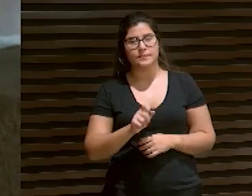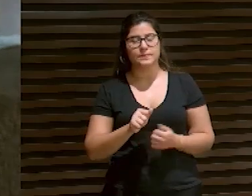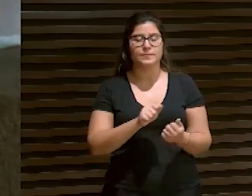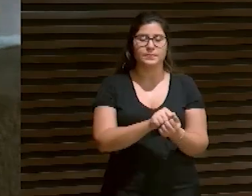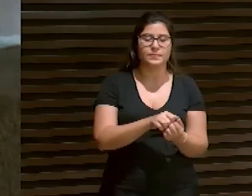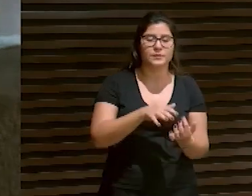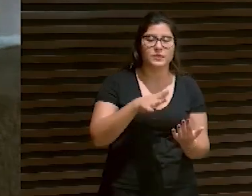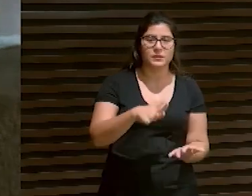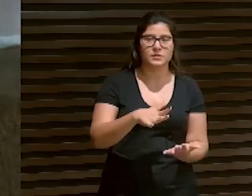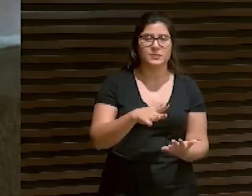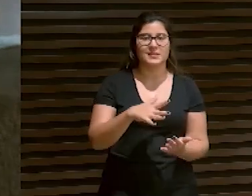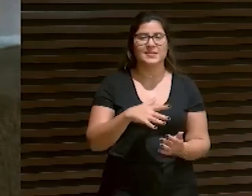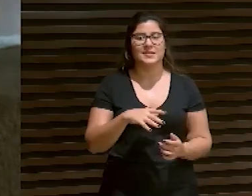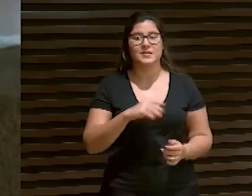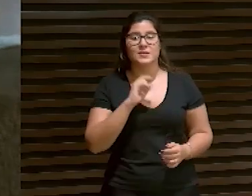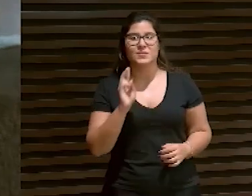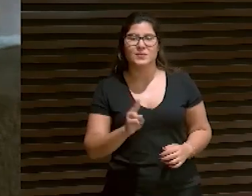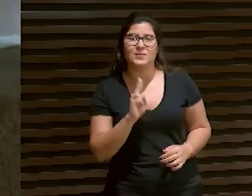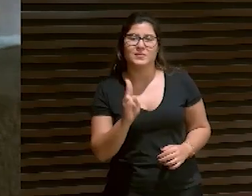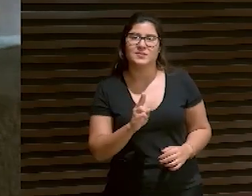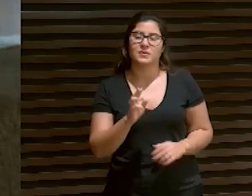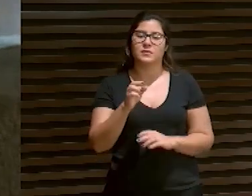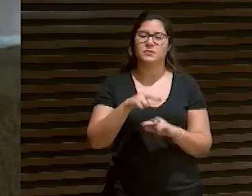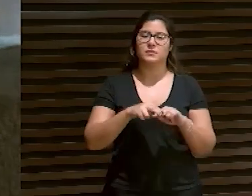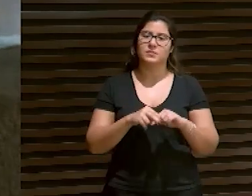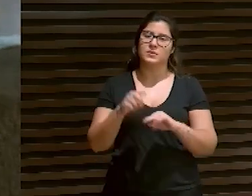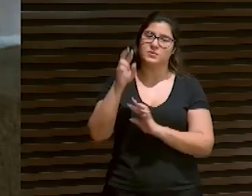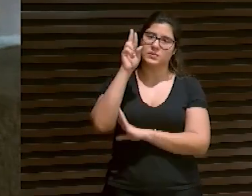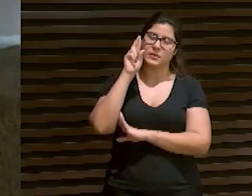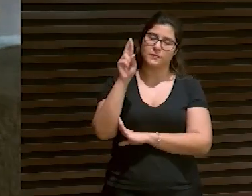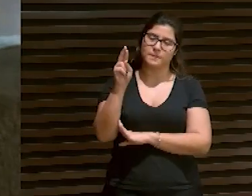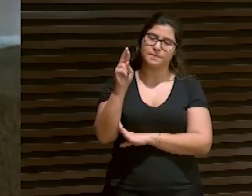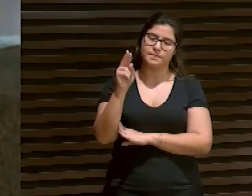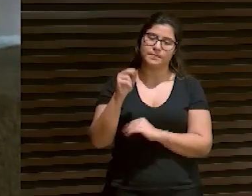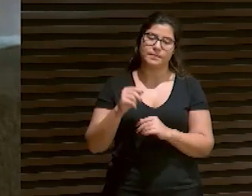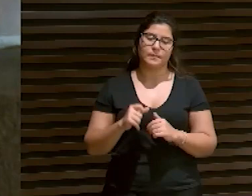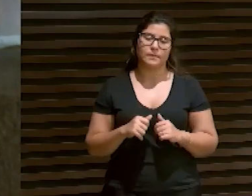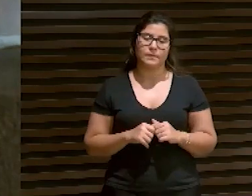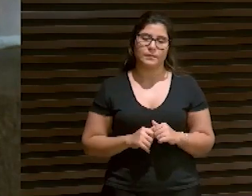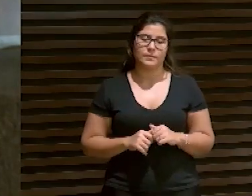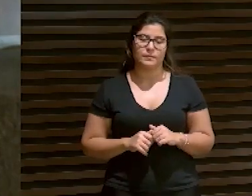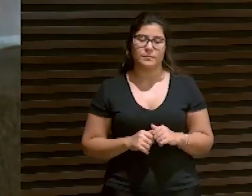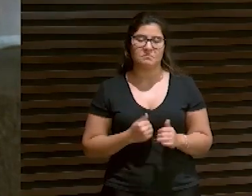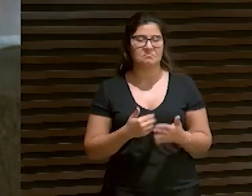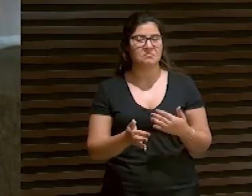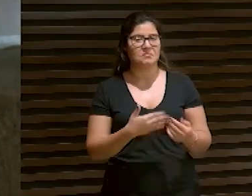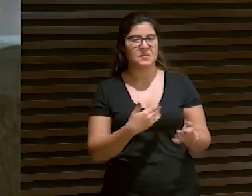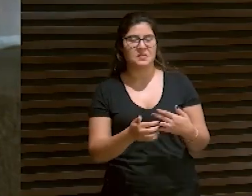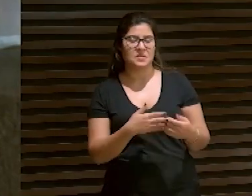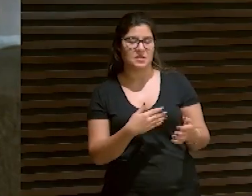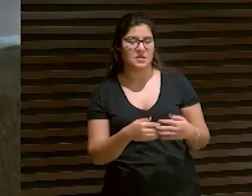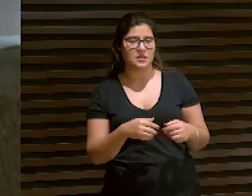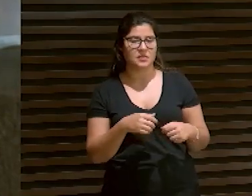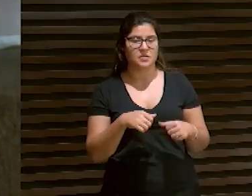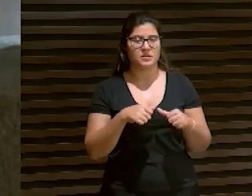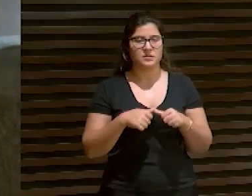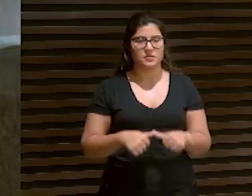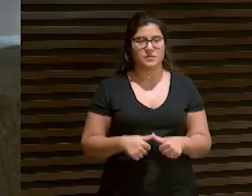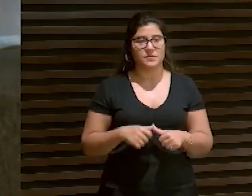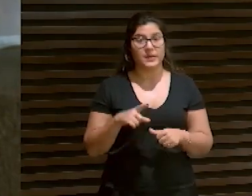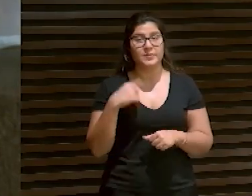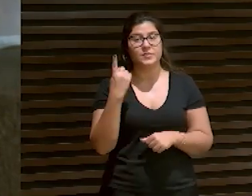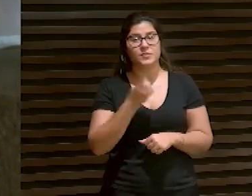prazer que é sermos usados pelo Senhor. Então, independente de onde nós estivermos, que nós